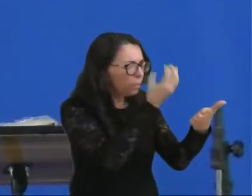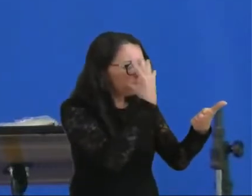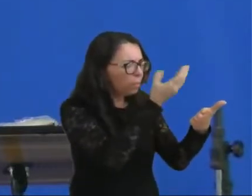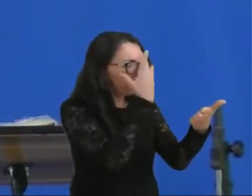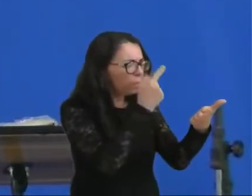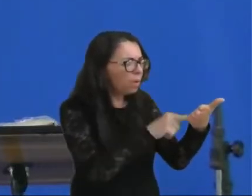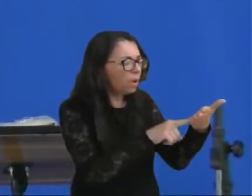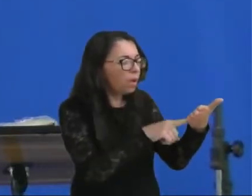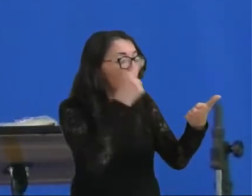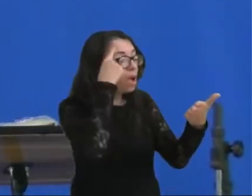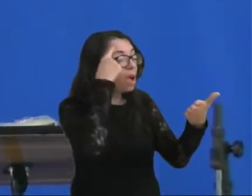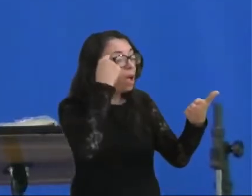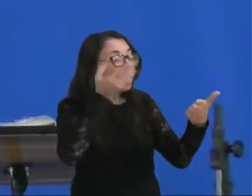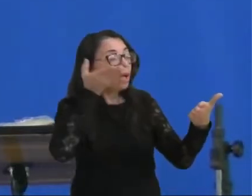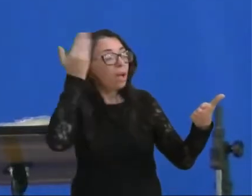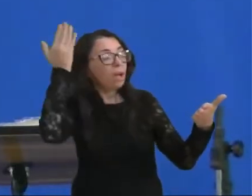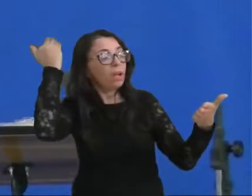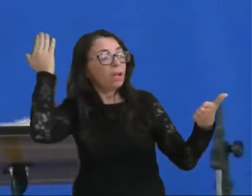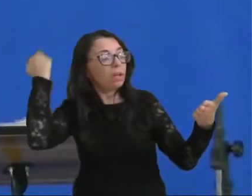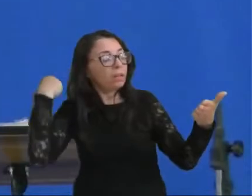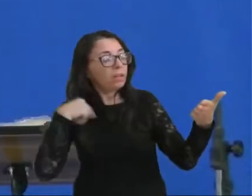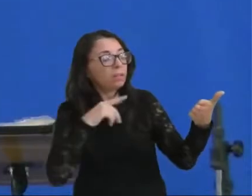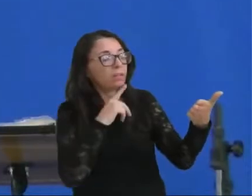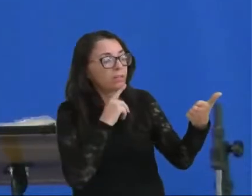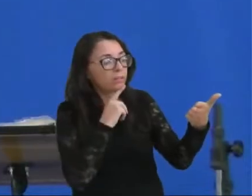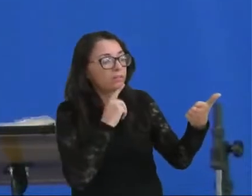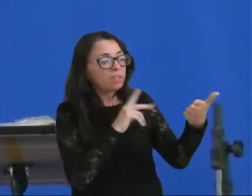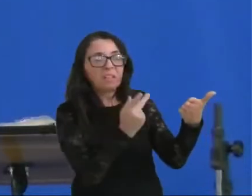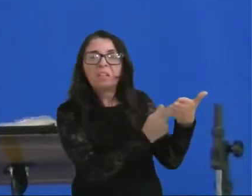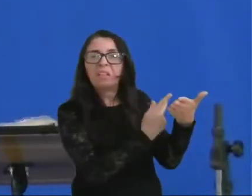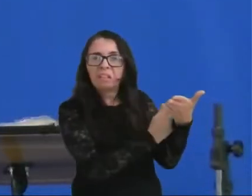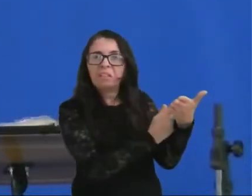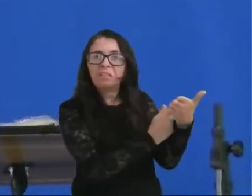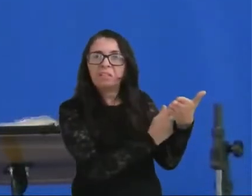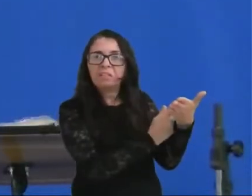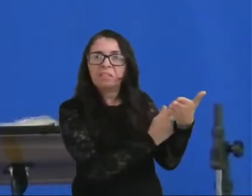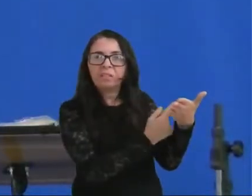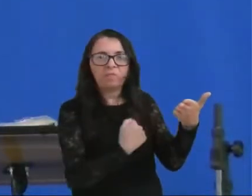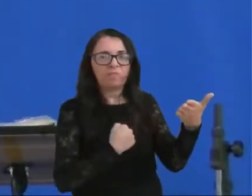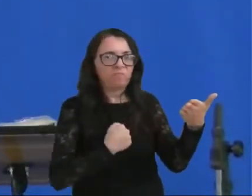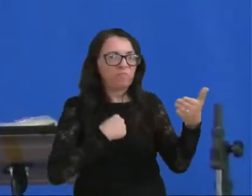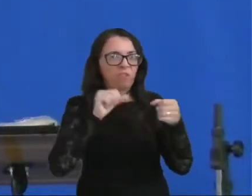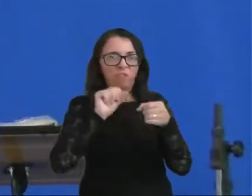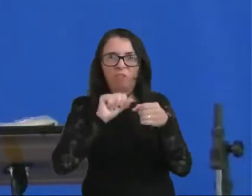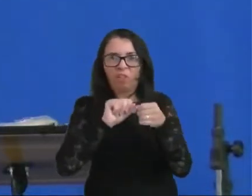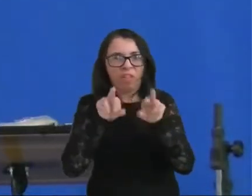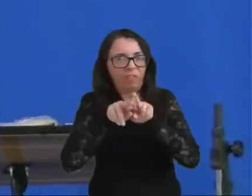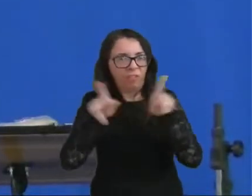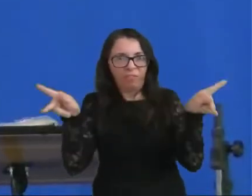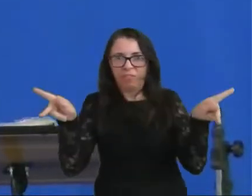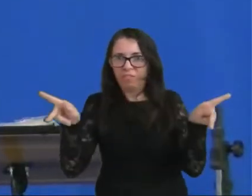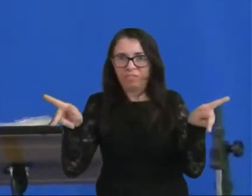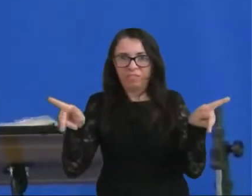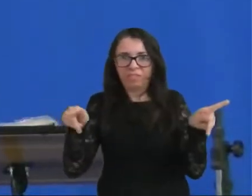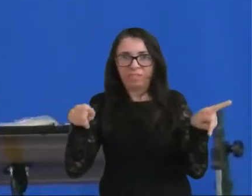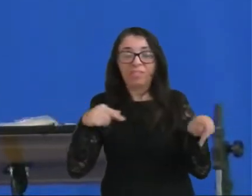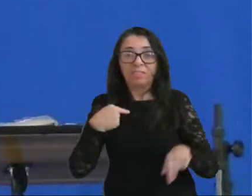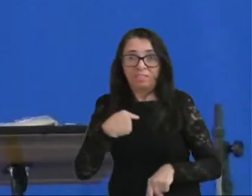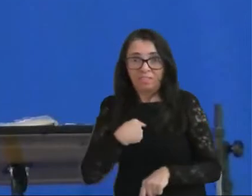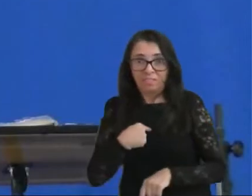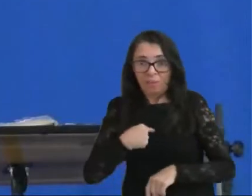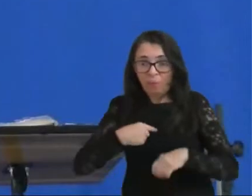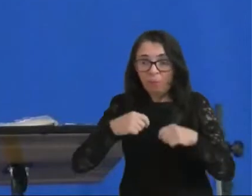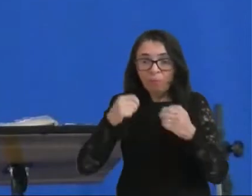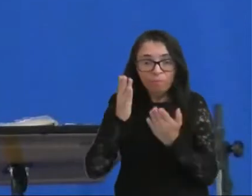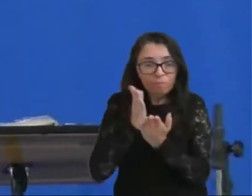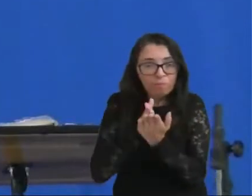igreja. Ou seja, o noivo começa a carta se apresentando. Olha, eu sou Jesus, eu estou ativo no